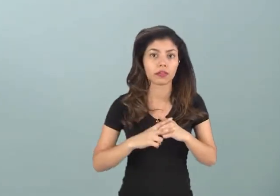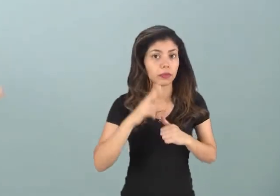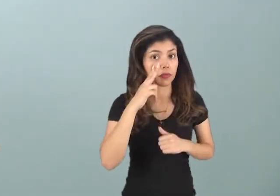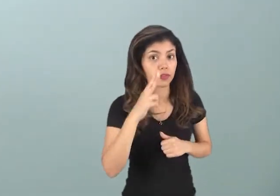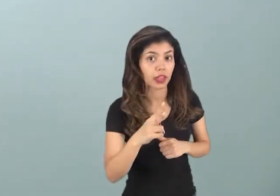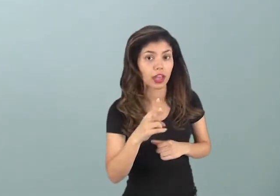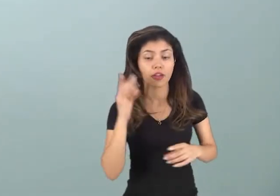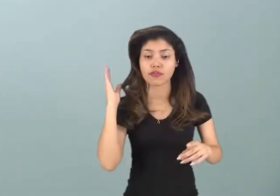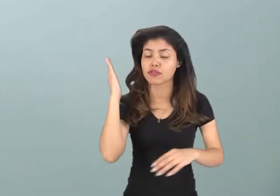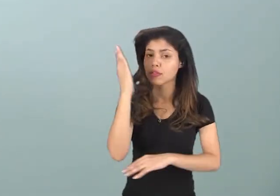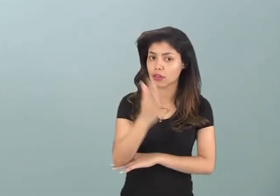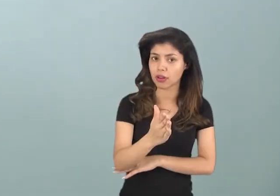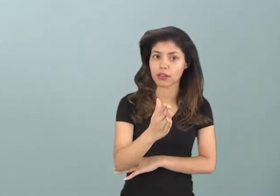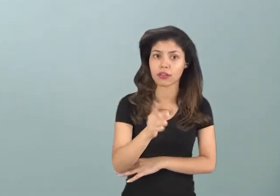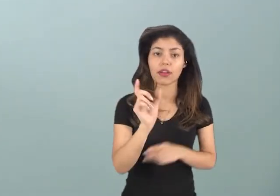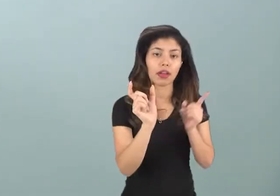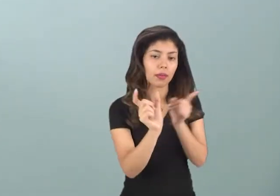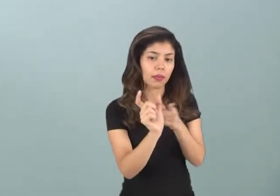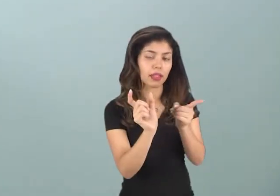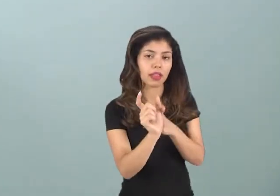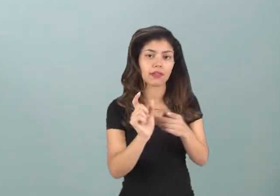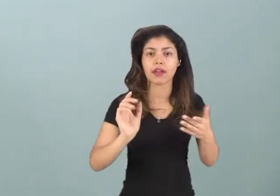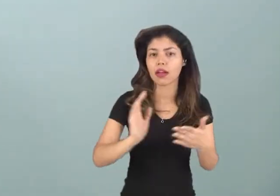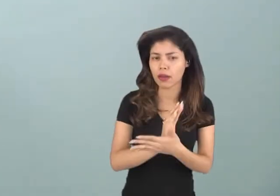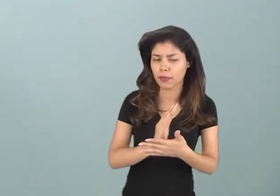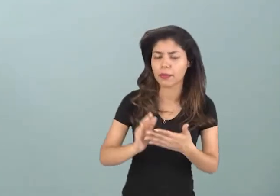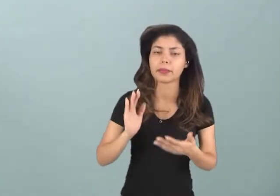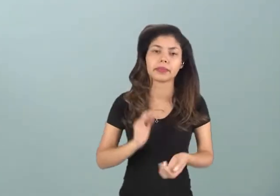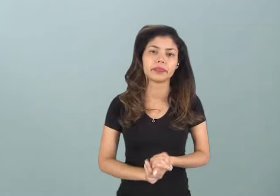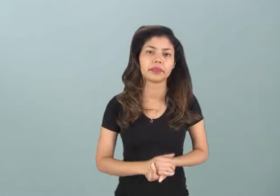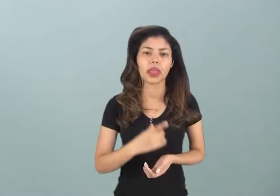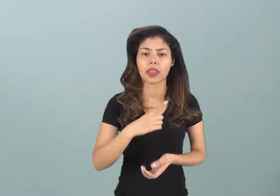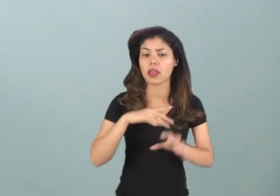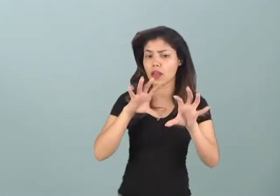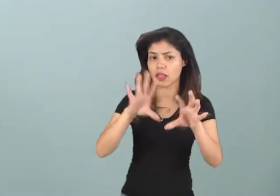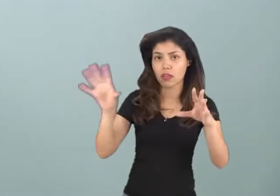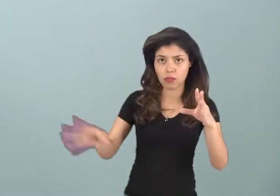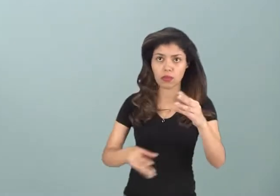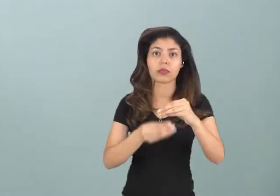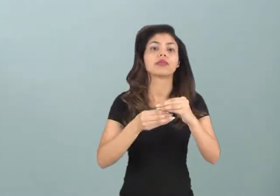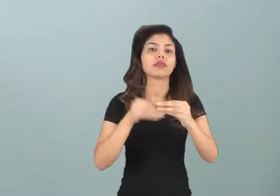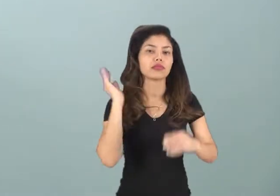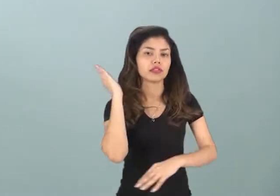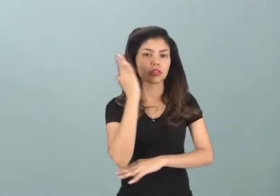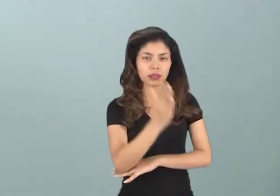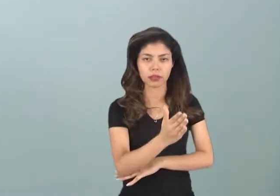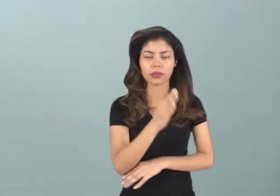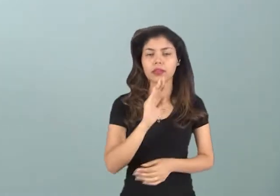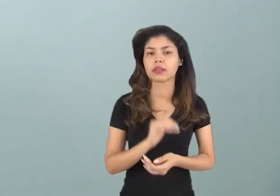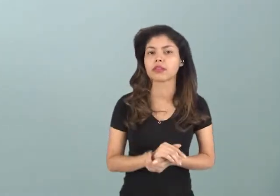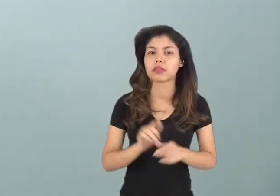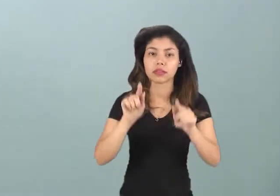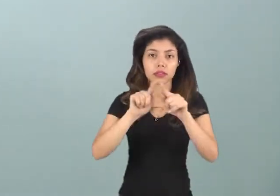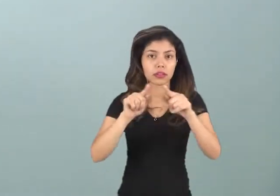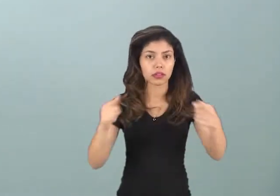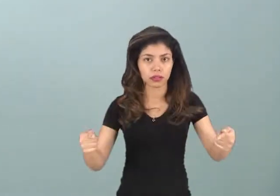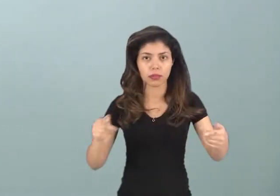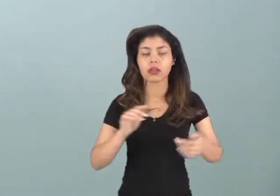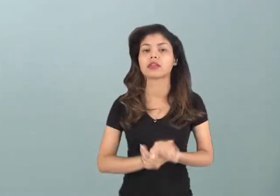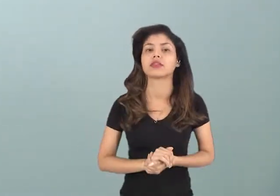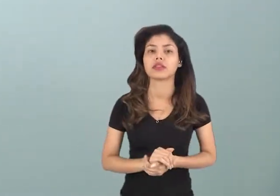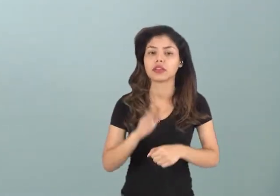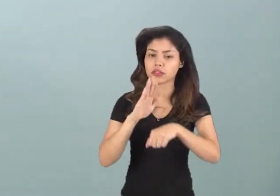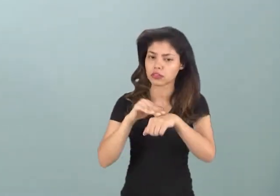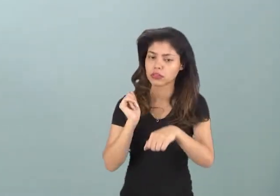ligou direto à palavra algo ou alguém. Então, ali eu tenho uma complementação direta, que a gramática chama de